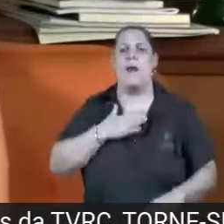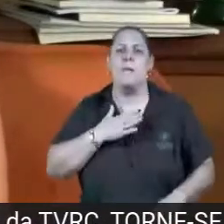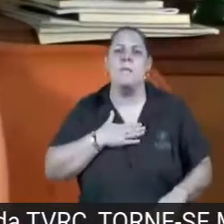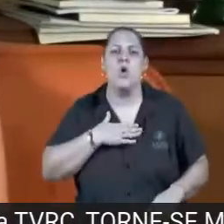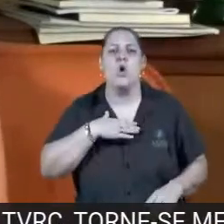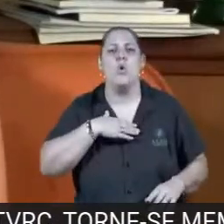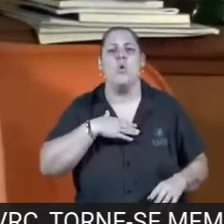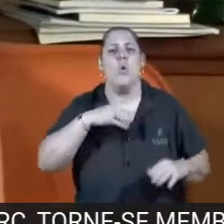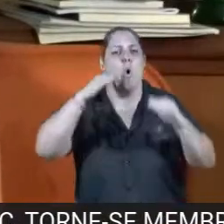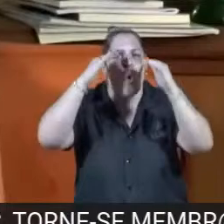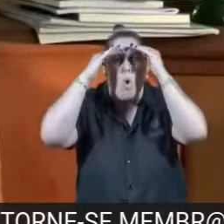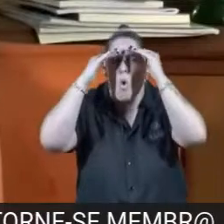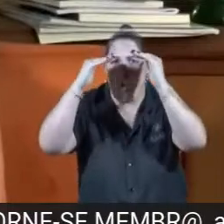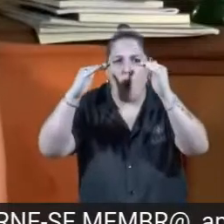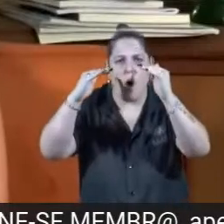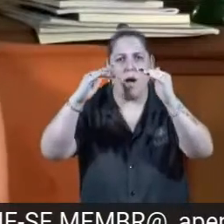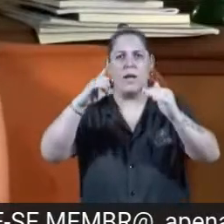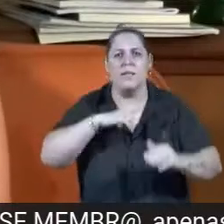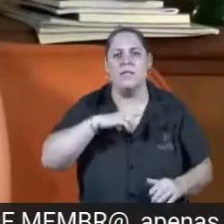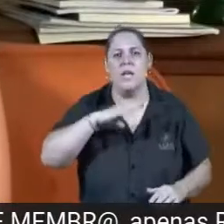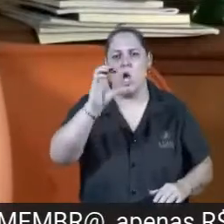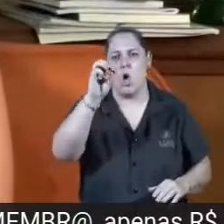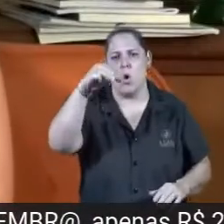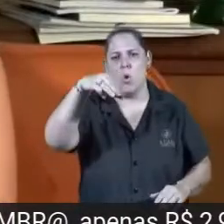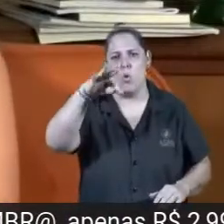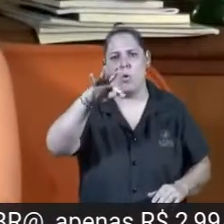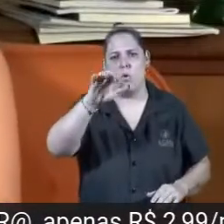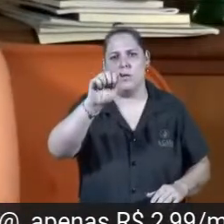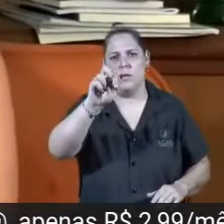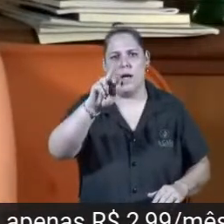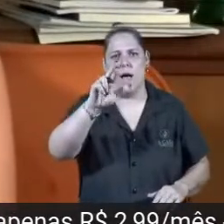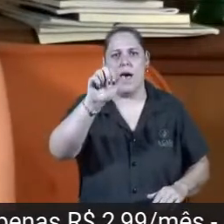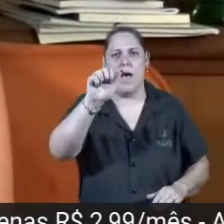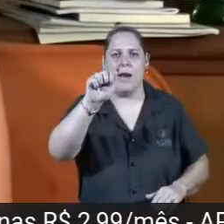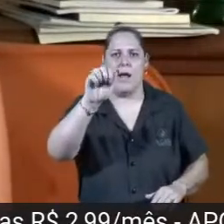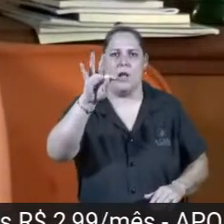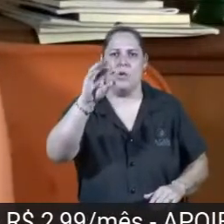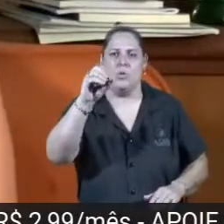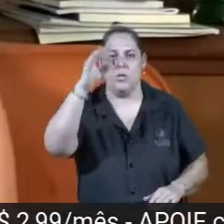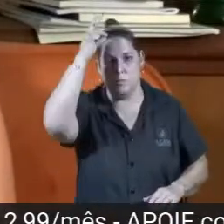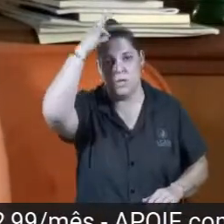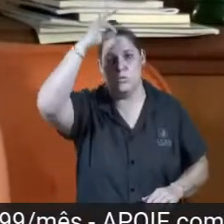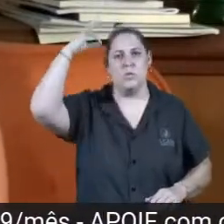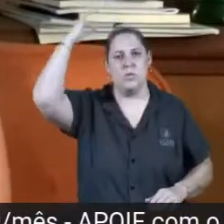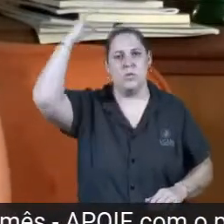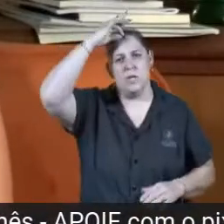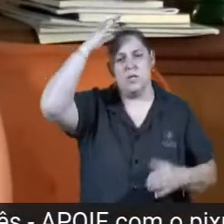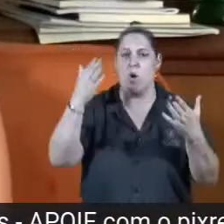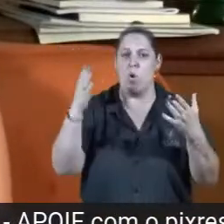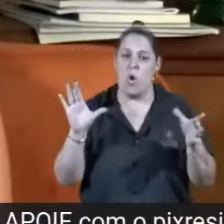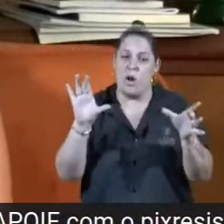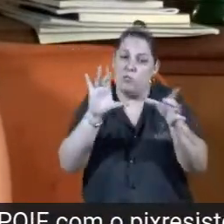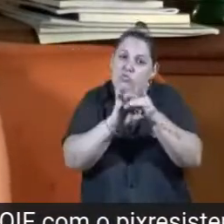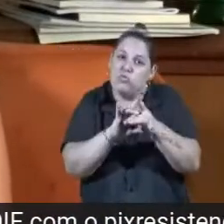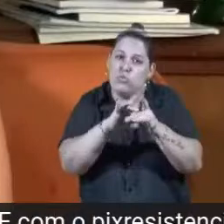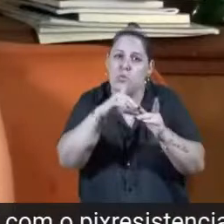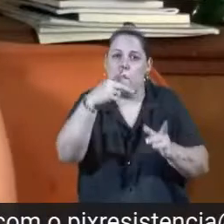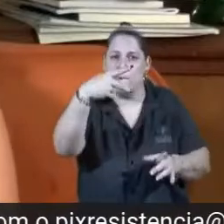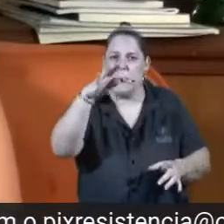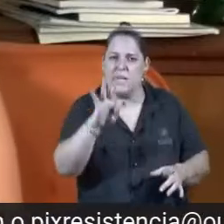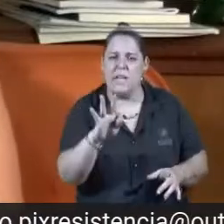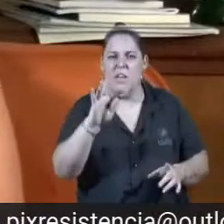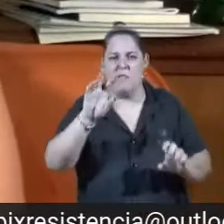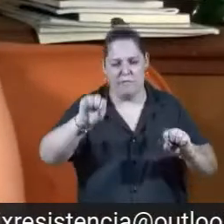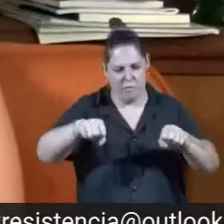ter você, Espírito Santo. Agora, você se unindo ao PT do Espírito Santo, isso só fortalece as suas